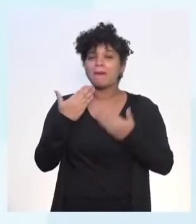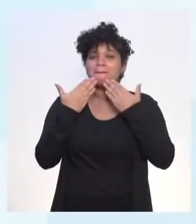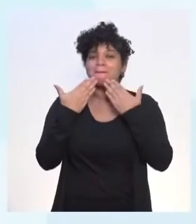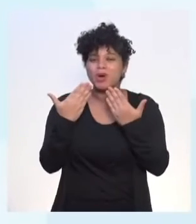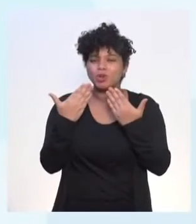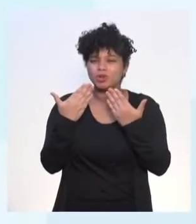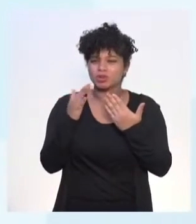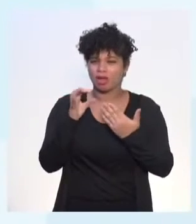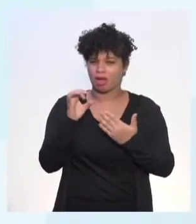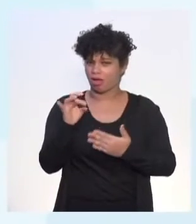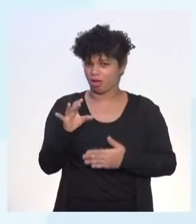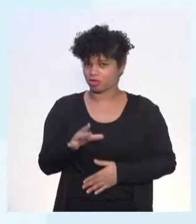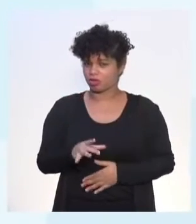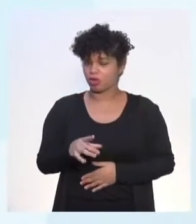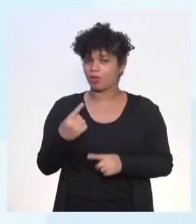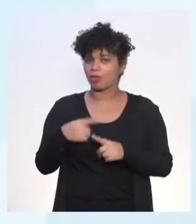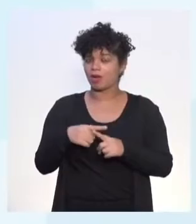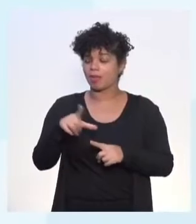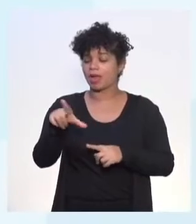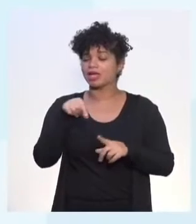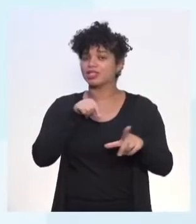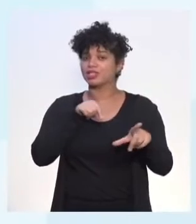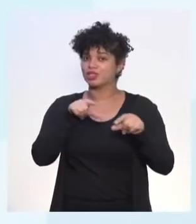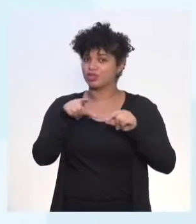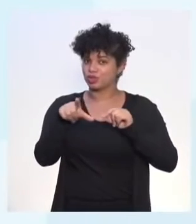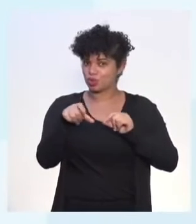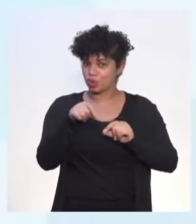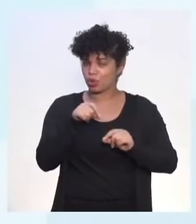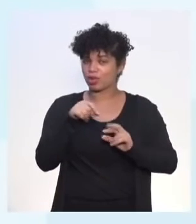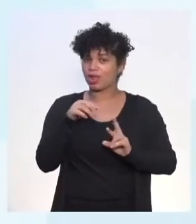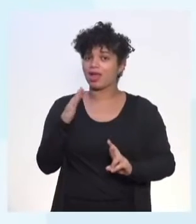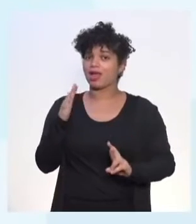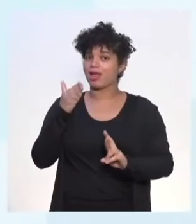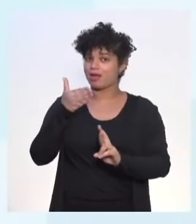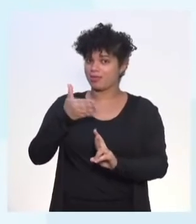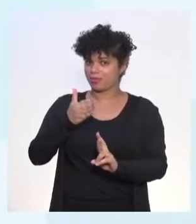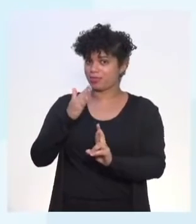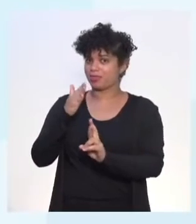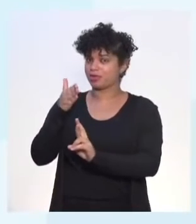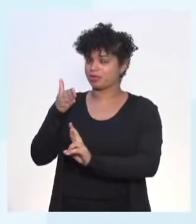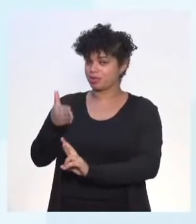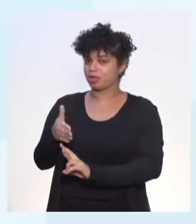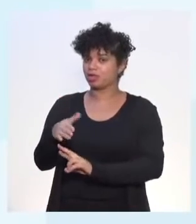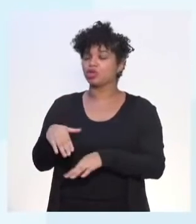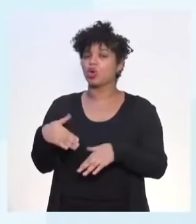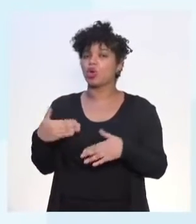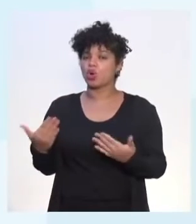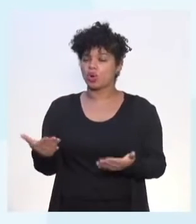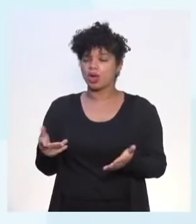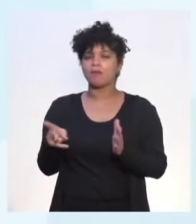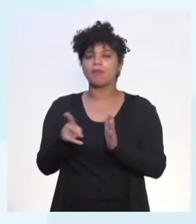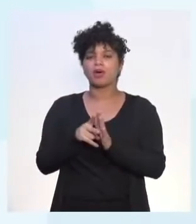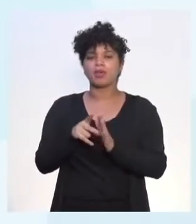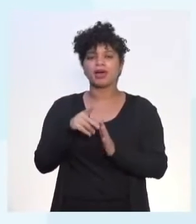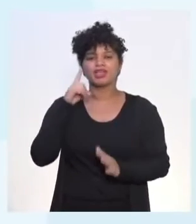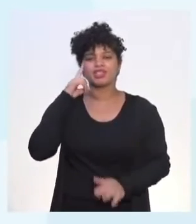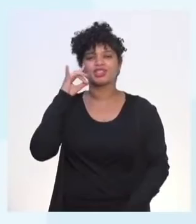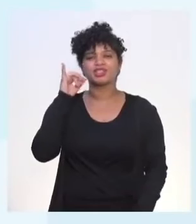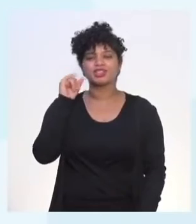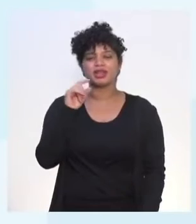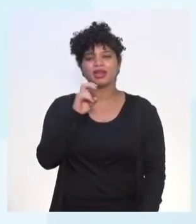representativo, ou seja, elege-se os representantes, a República Federativa, proclamada a 15 de